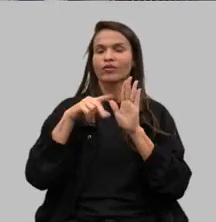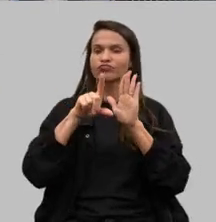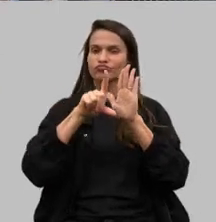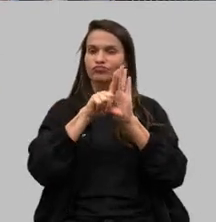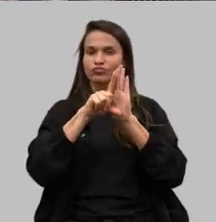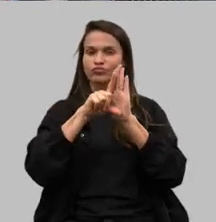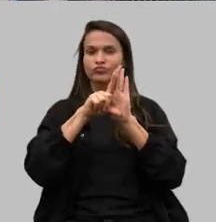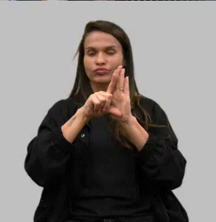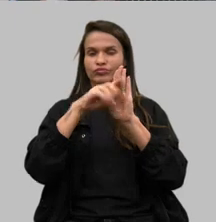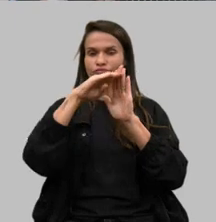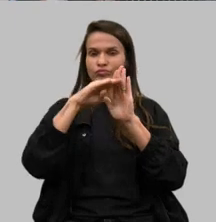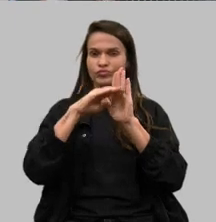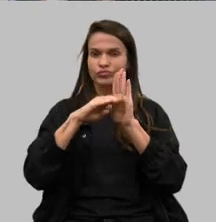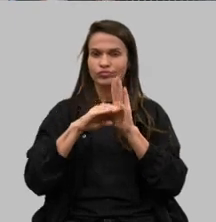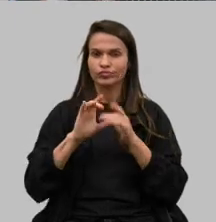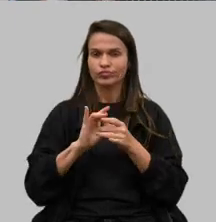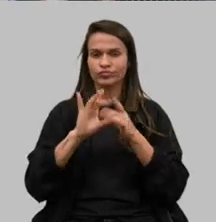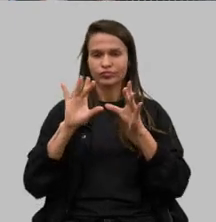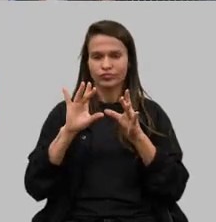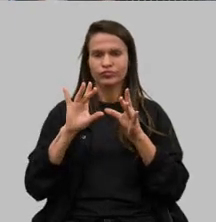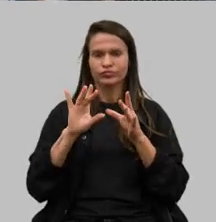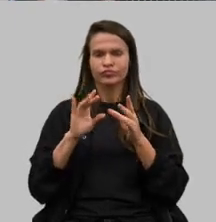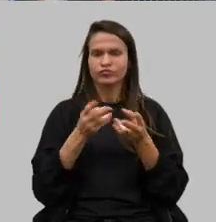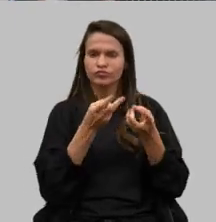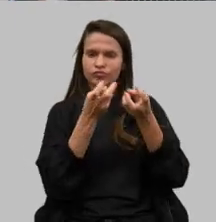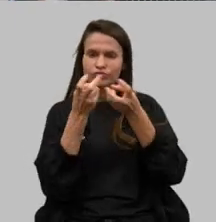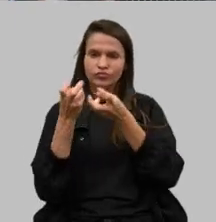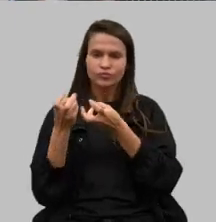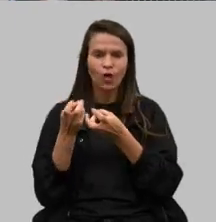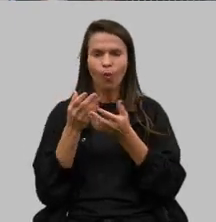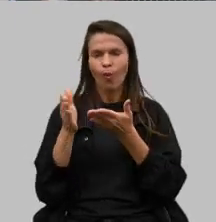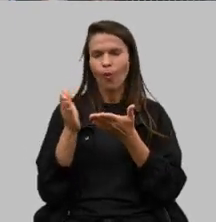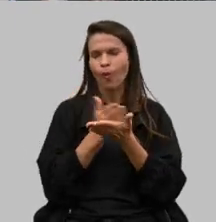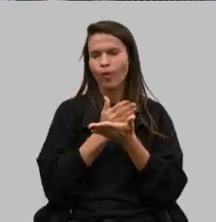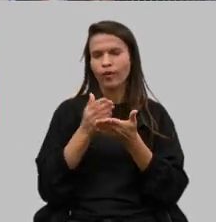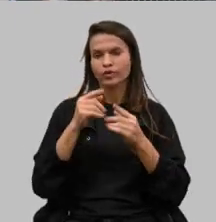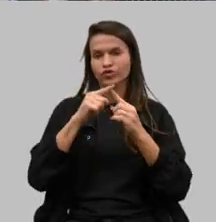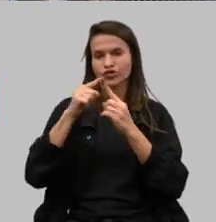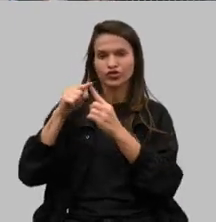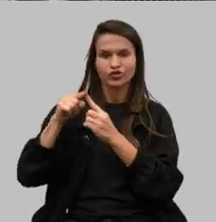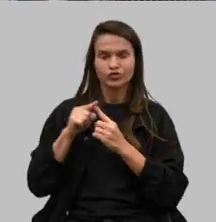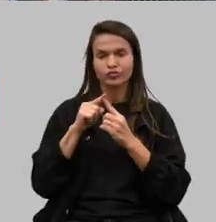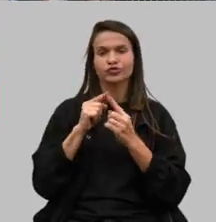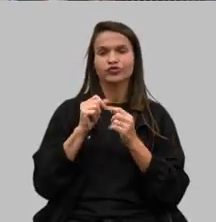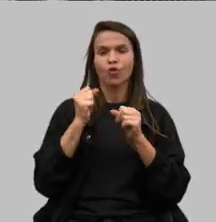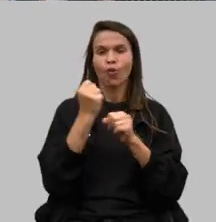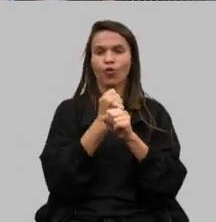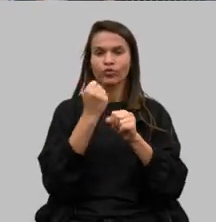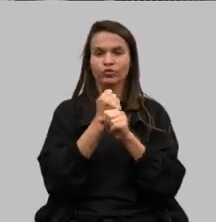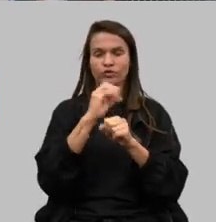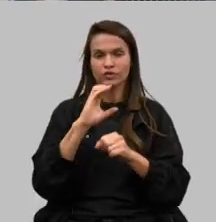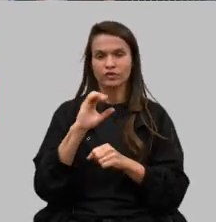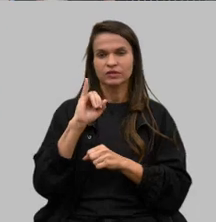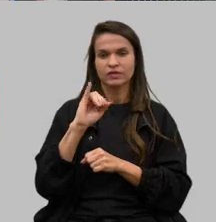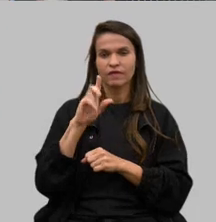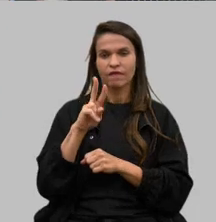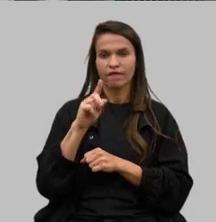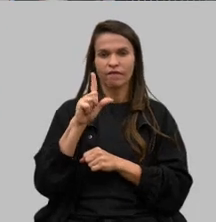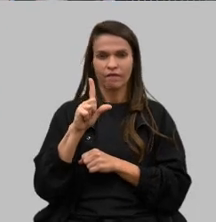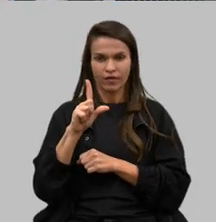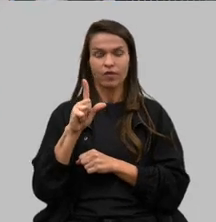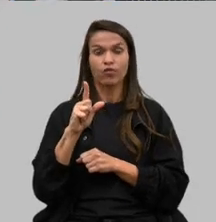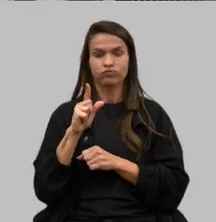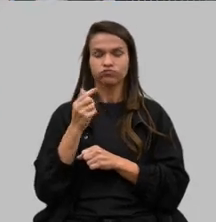questões estruturais de qualquer tipo de construção civil bem eh recentemente também